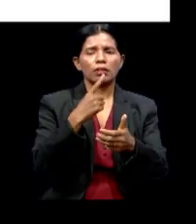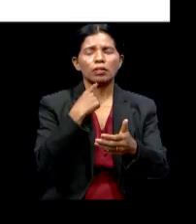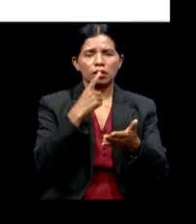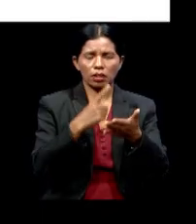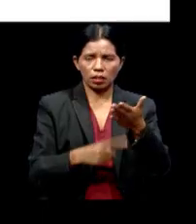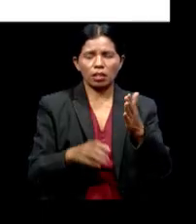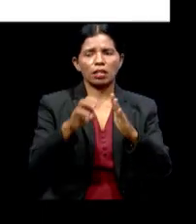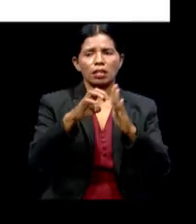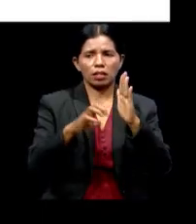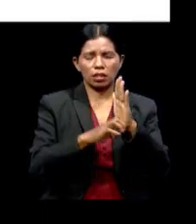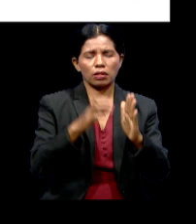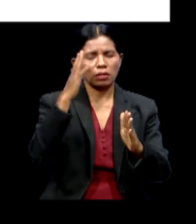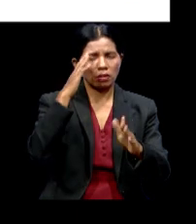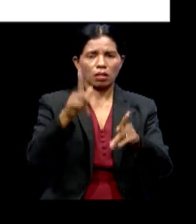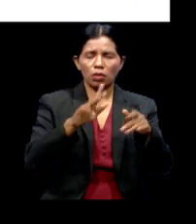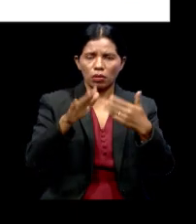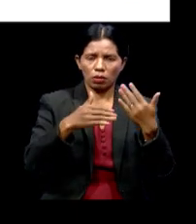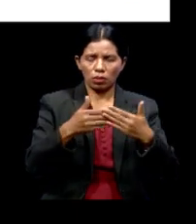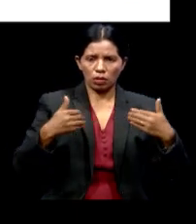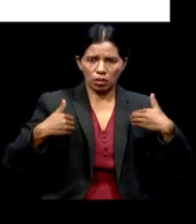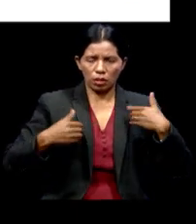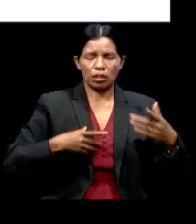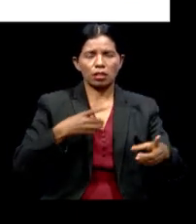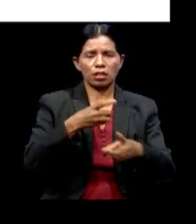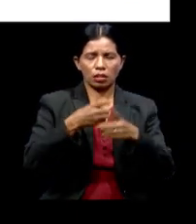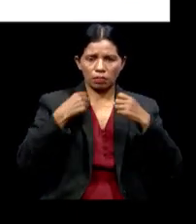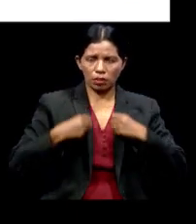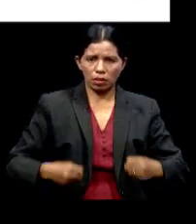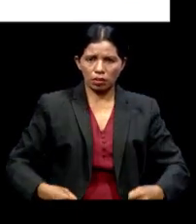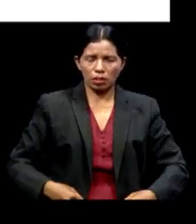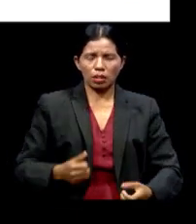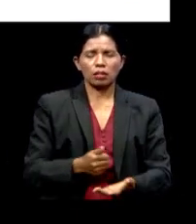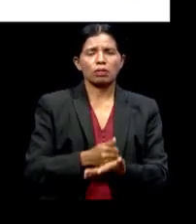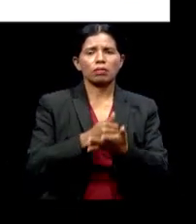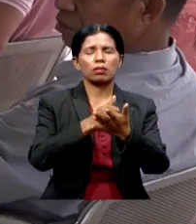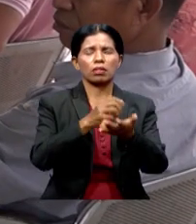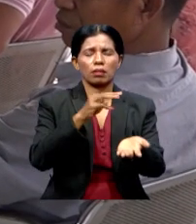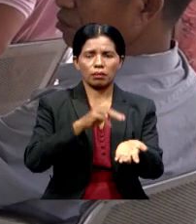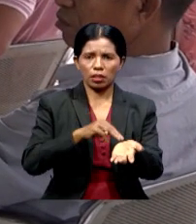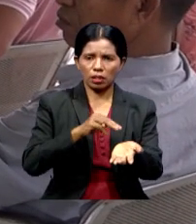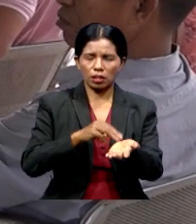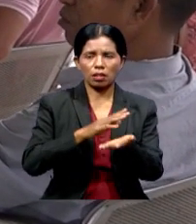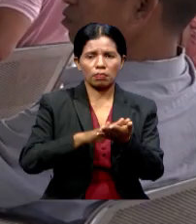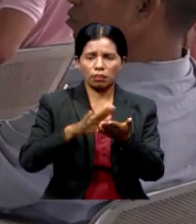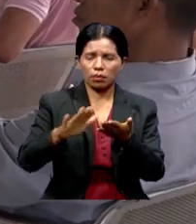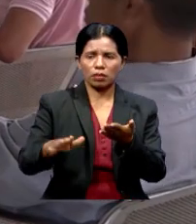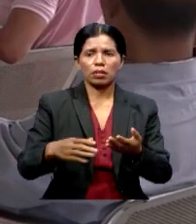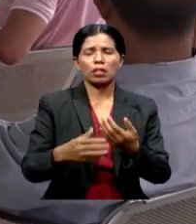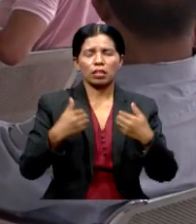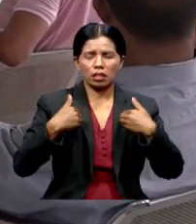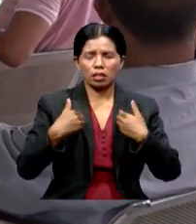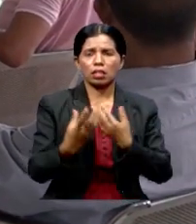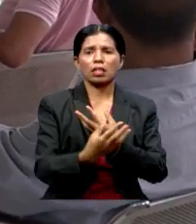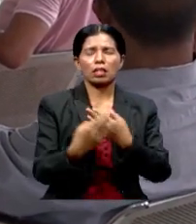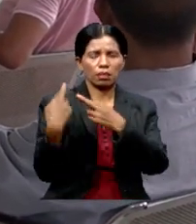Estado Hatene, Catac Emahoto e a direito da saúde, assistência médica, sanitária, no mos dever a tu